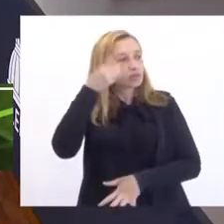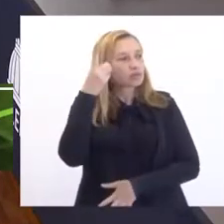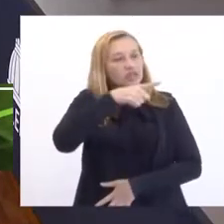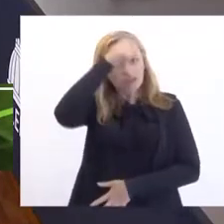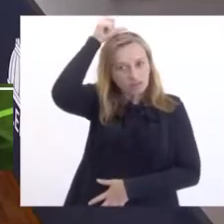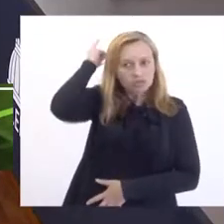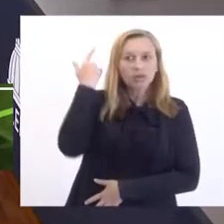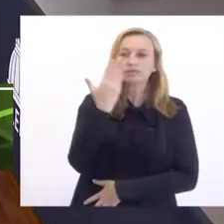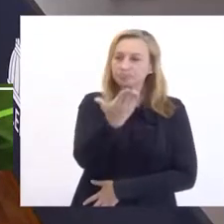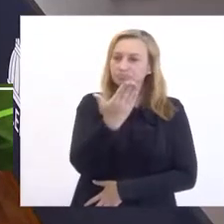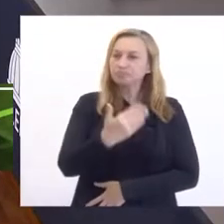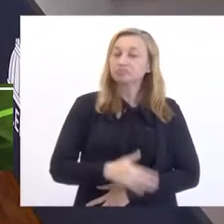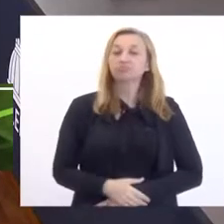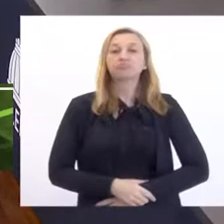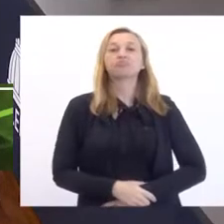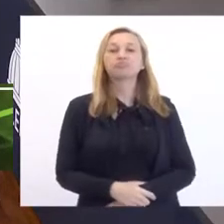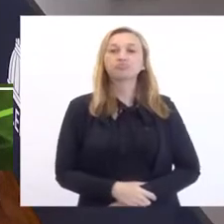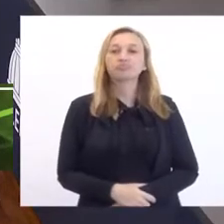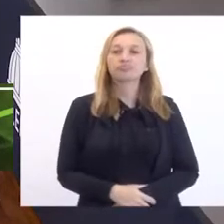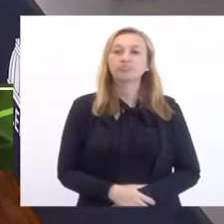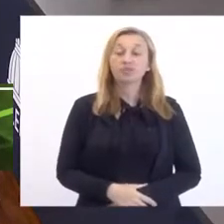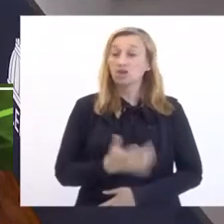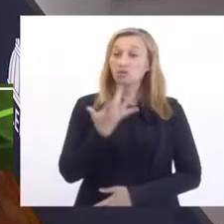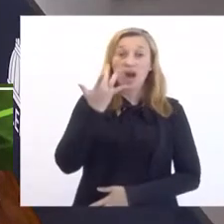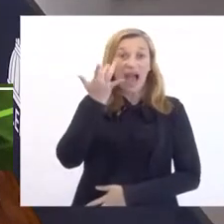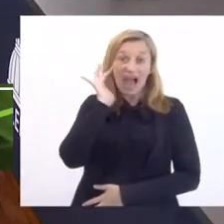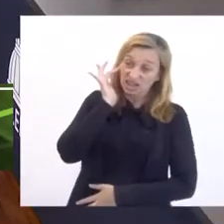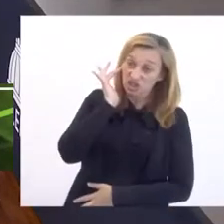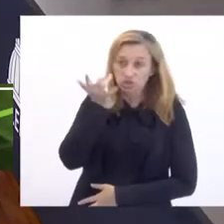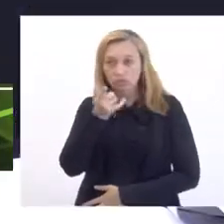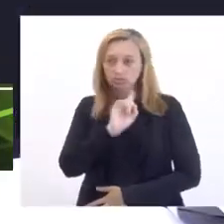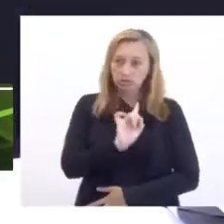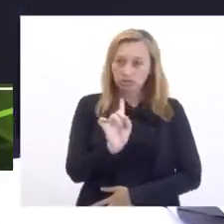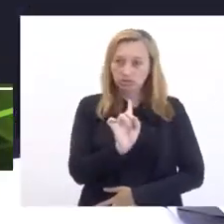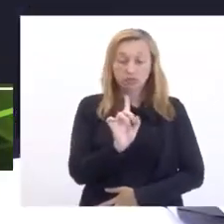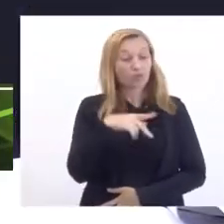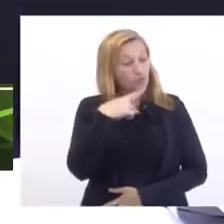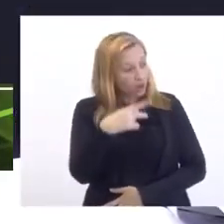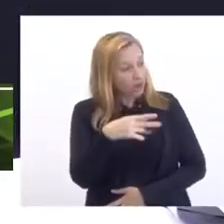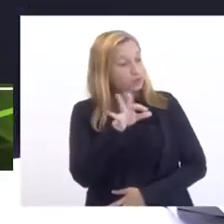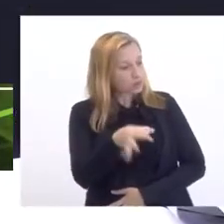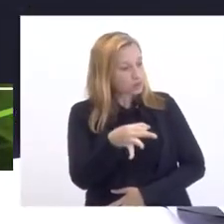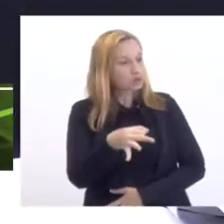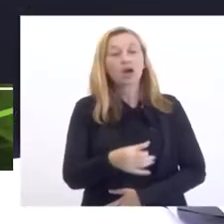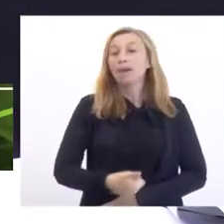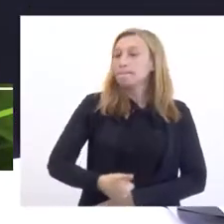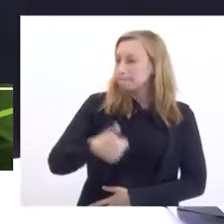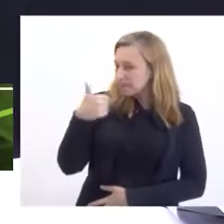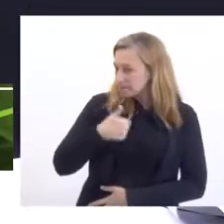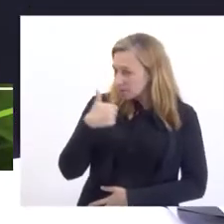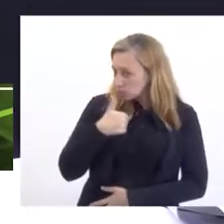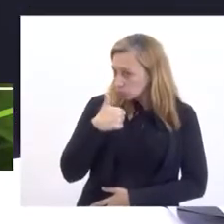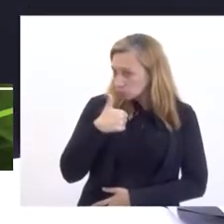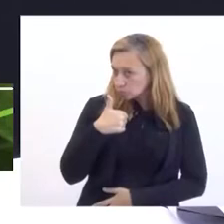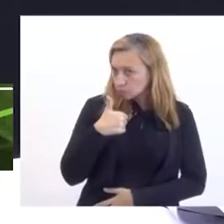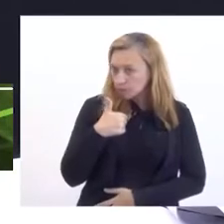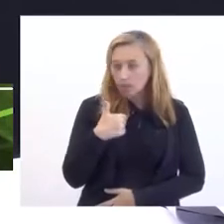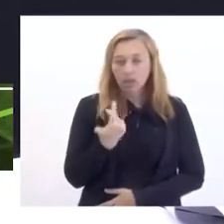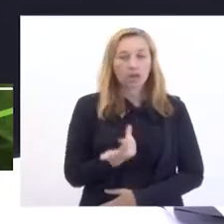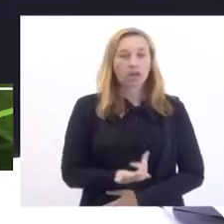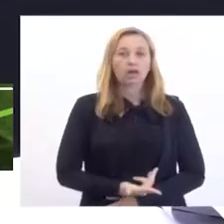vou me respaldar em axiologia, eu vou me respaldar em precedentes. Primeiro, não